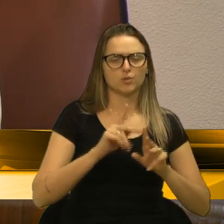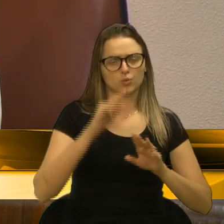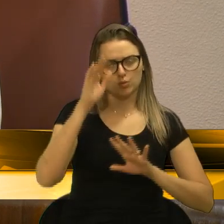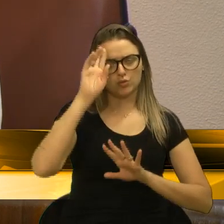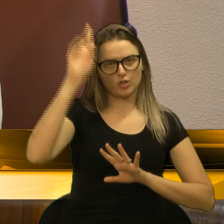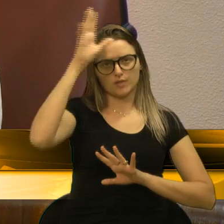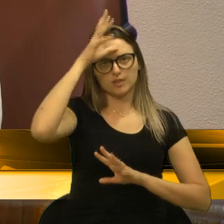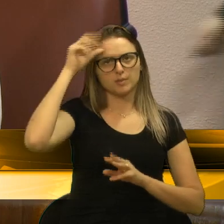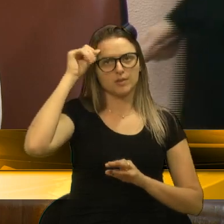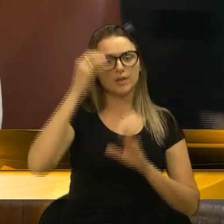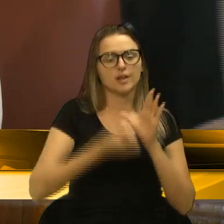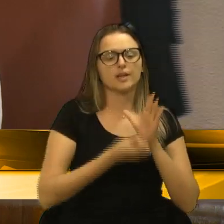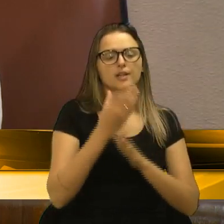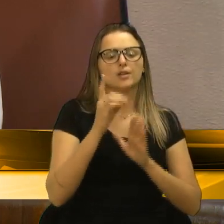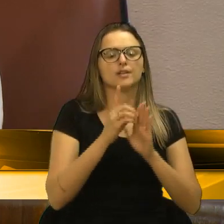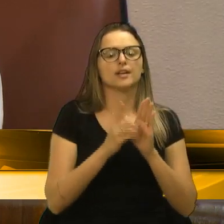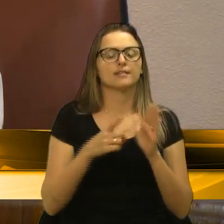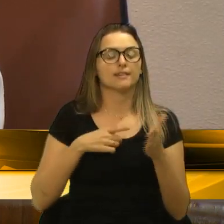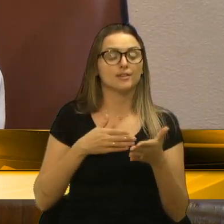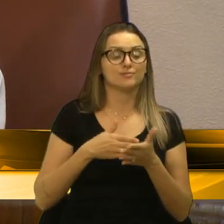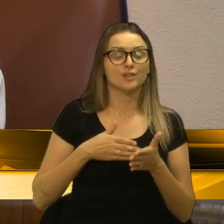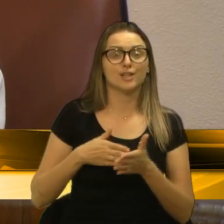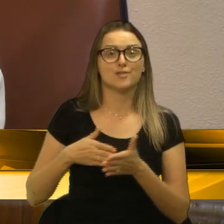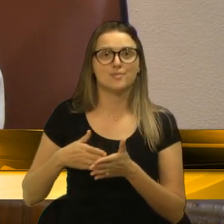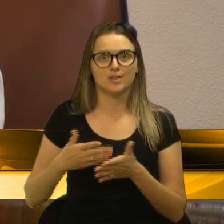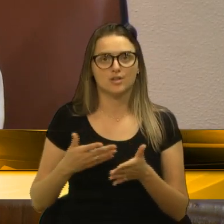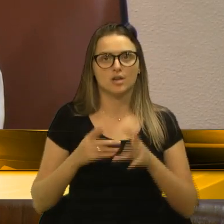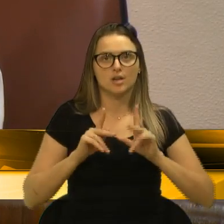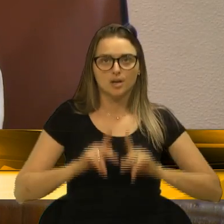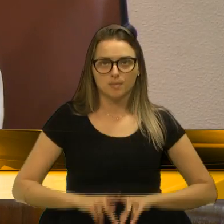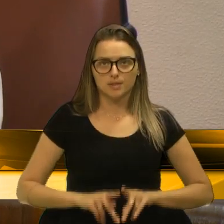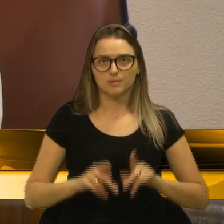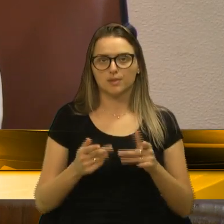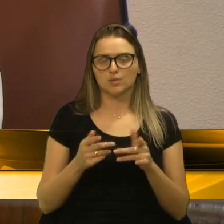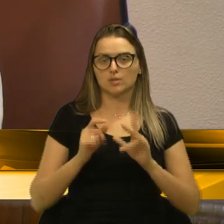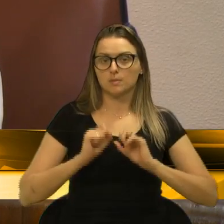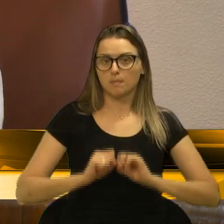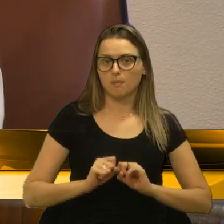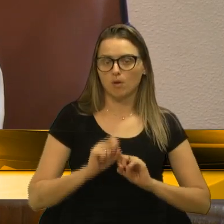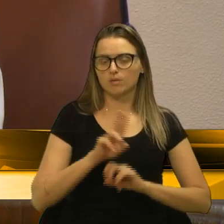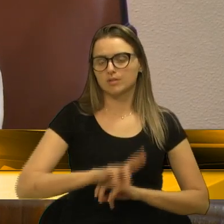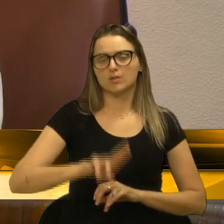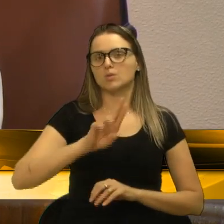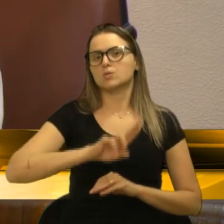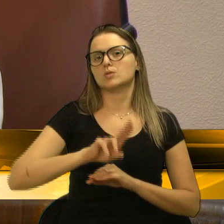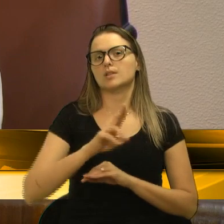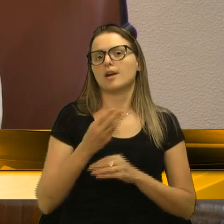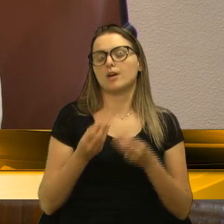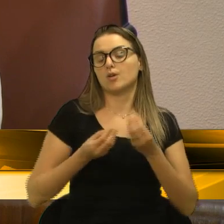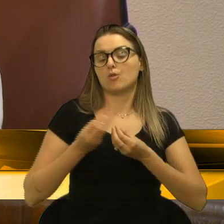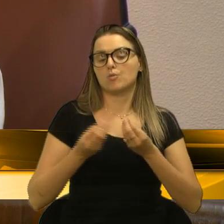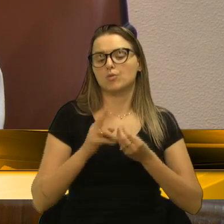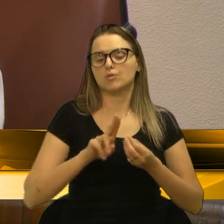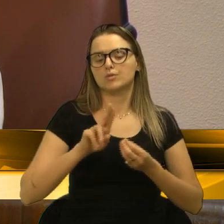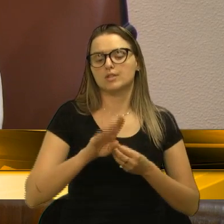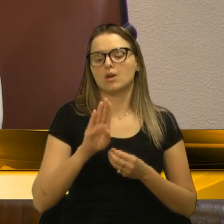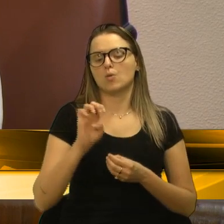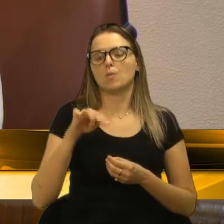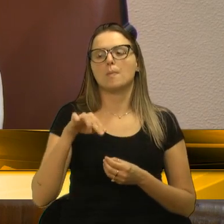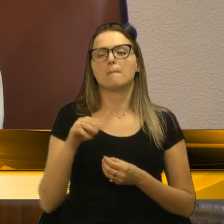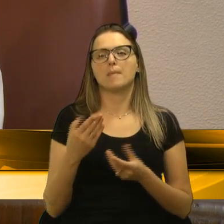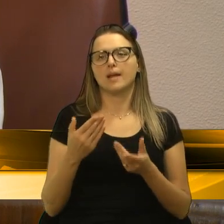decreto criando obstáculos para que a população possa usufruir desse bem público, a